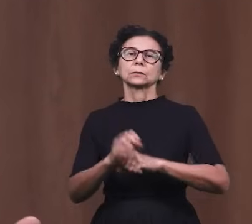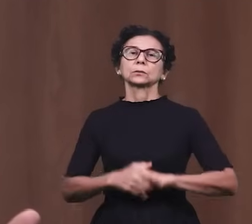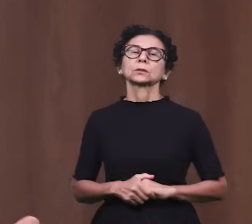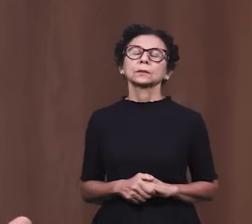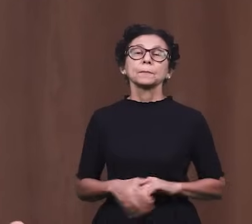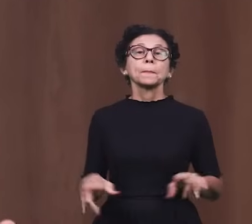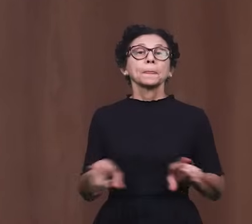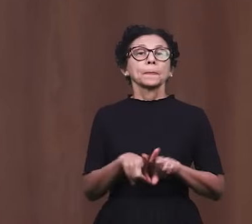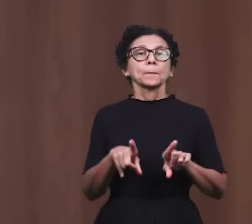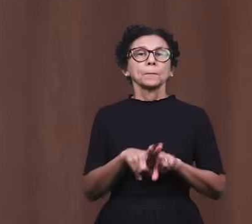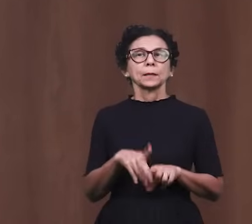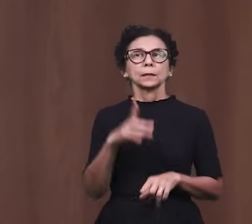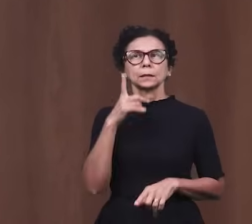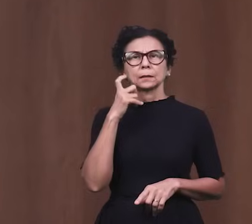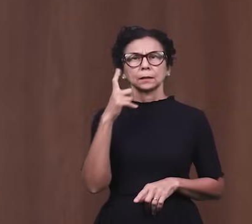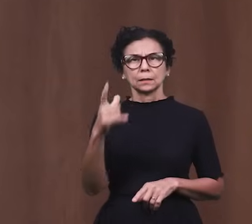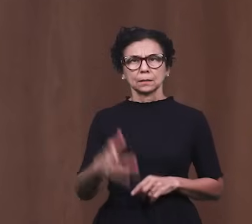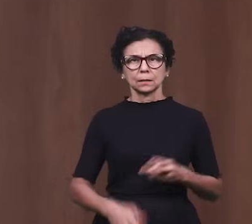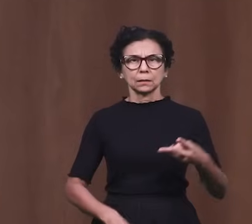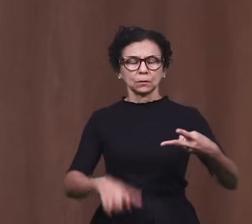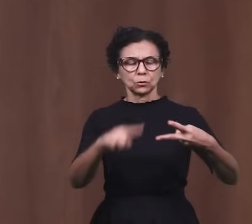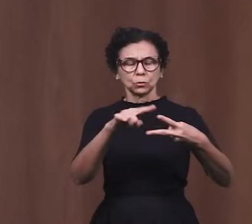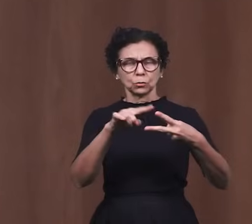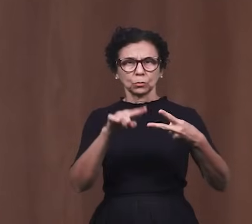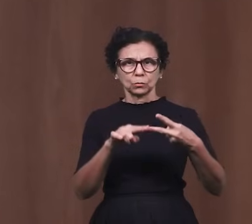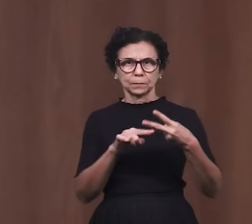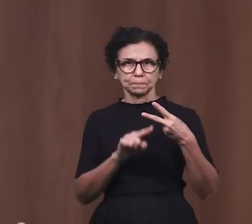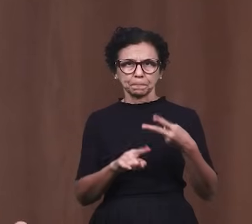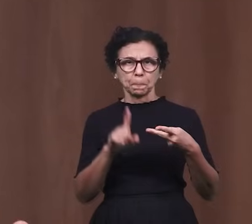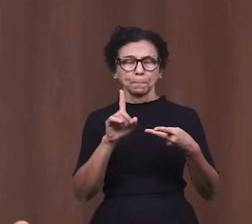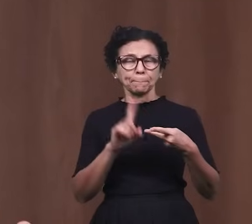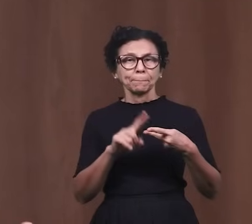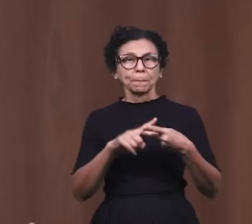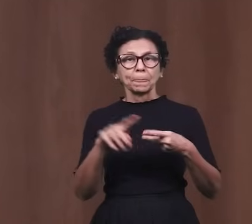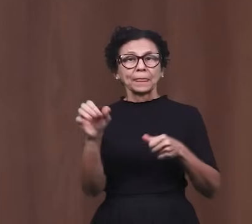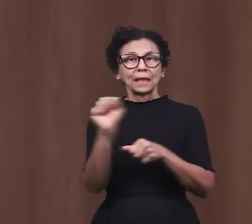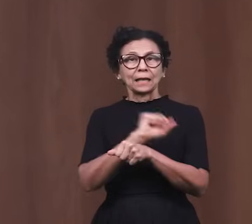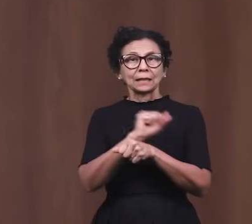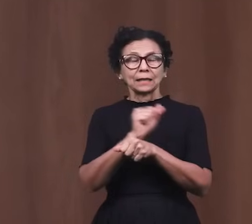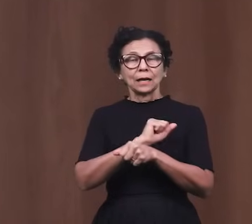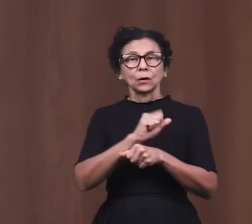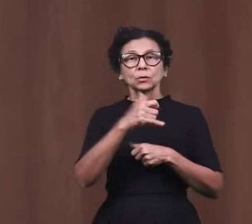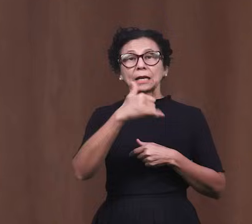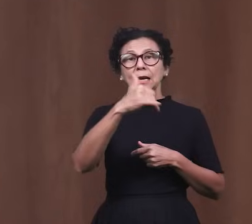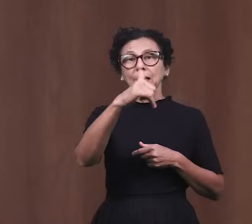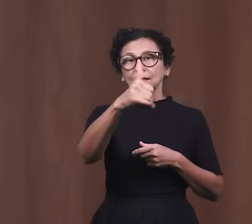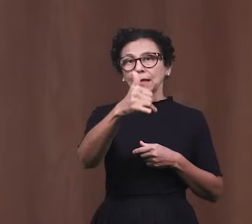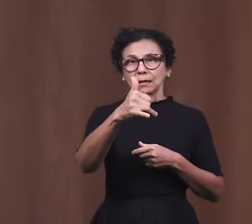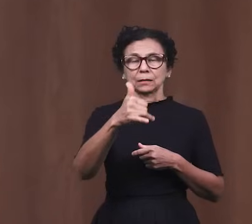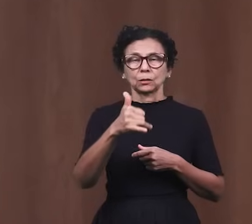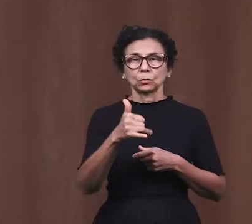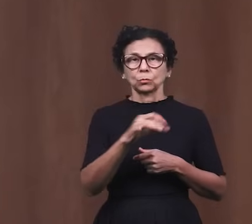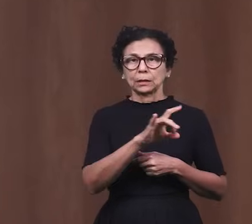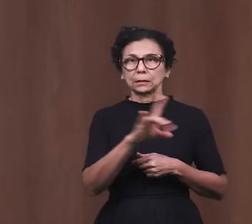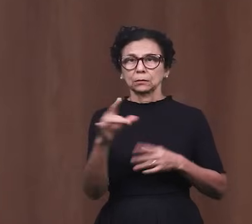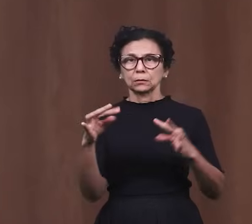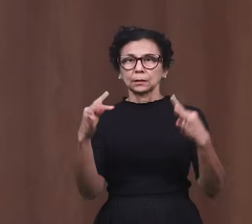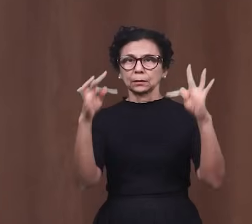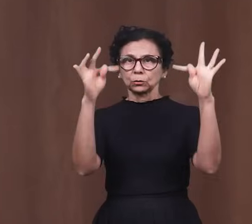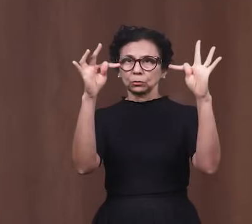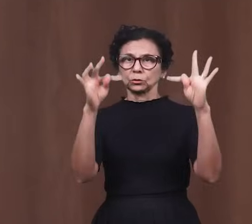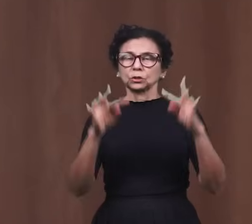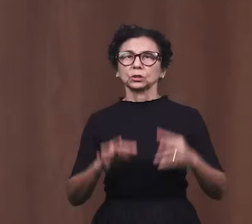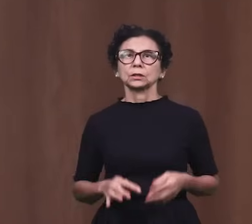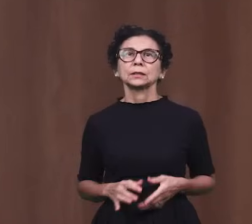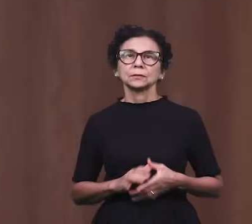um ponto de observação. Eu chamo a atenção também para essa frente que está chegando de carros elétricos, tá? E não só os carros